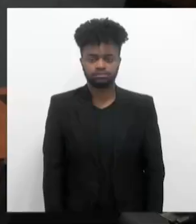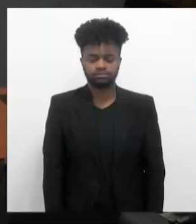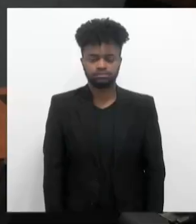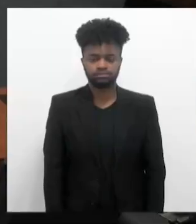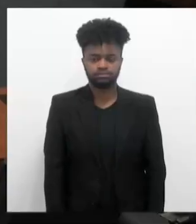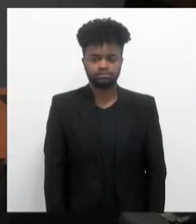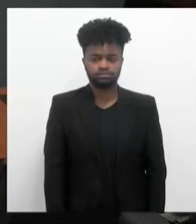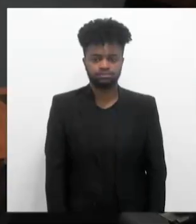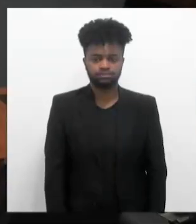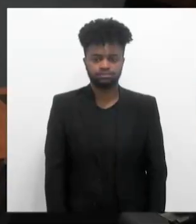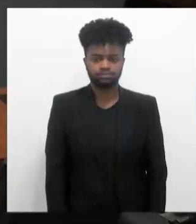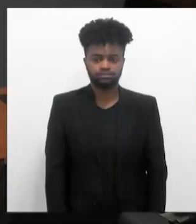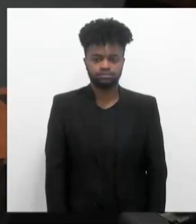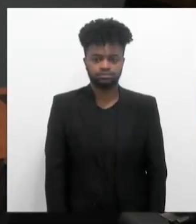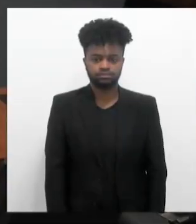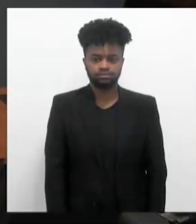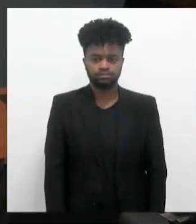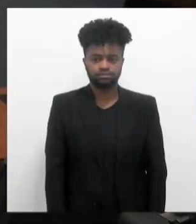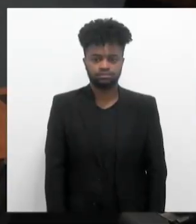Dionísio, vou botar Dionísio aqui.